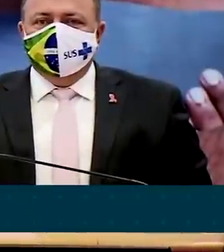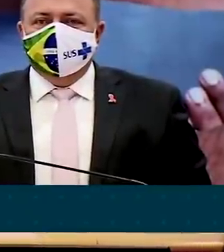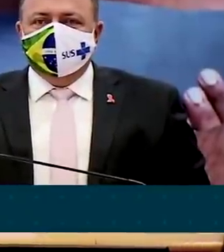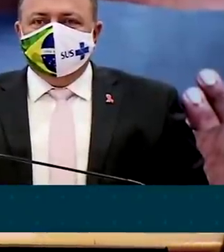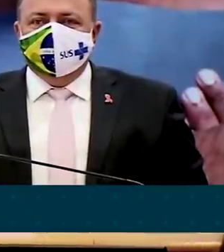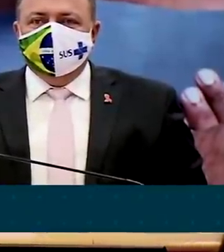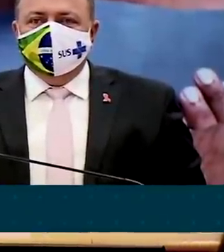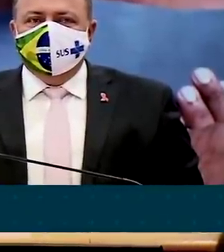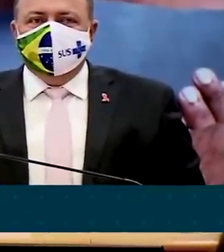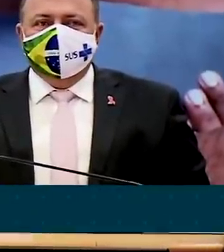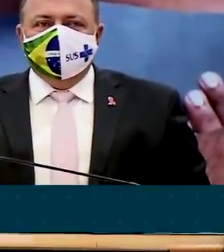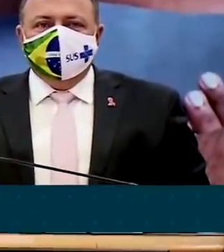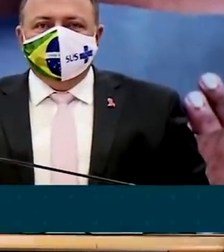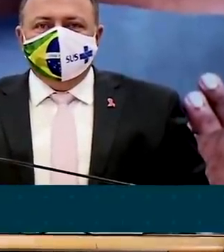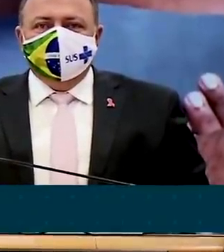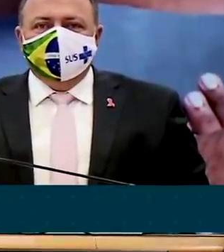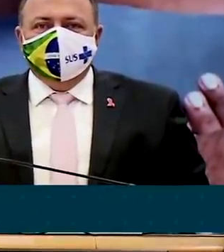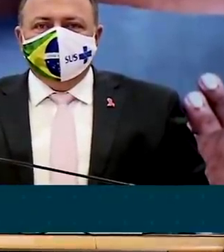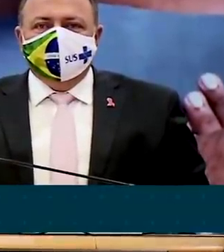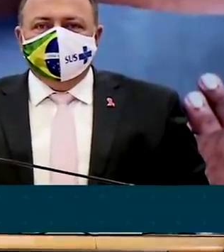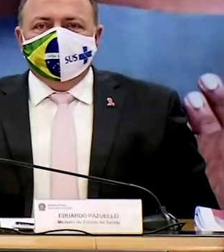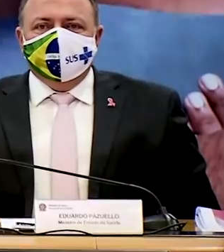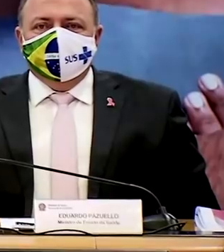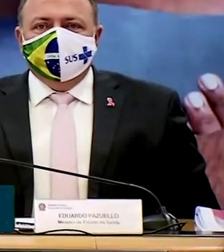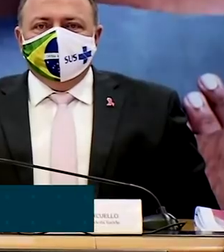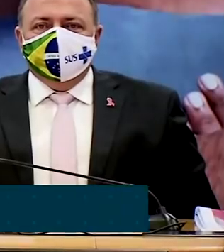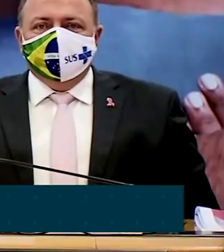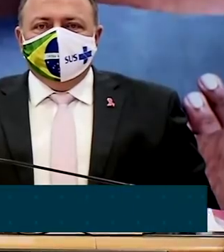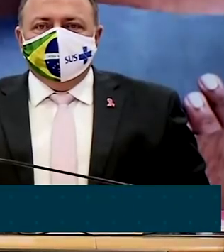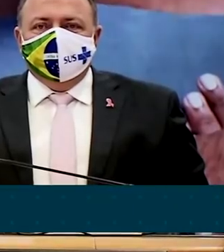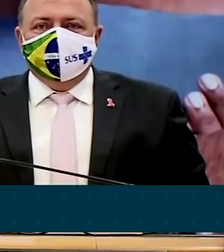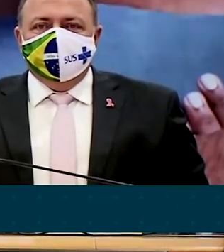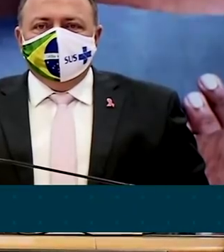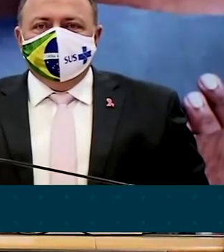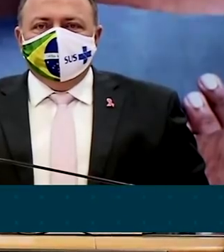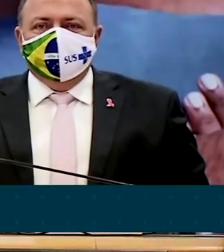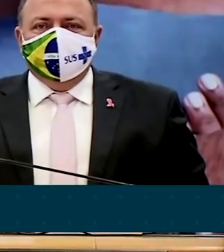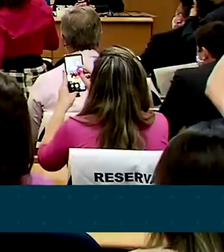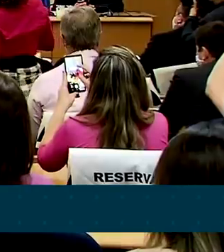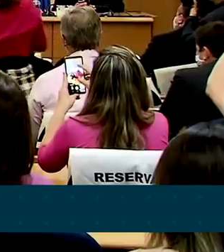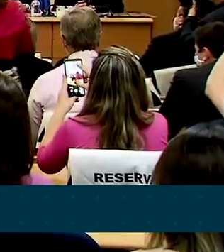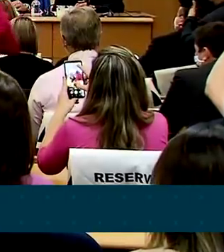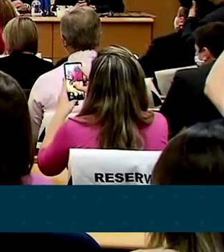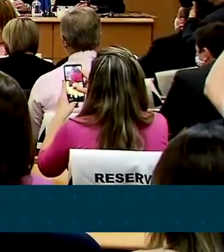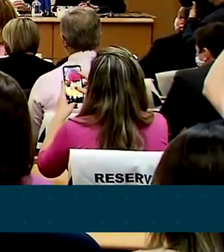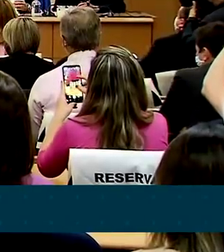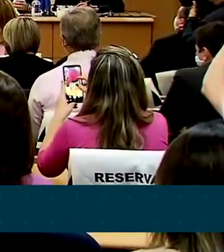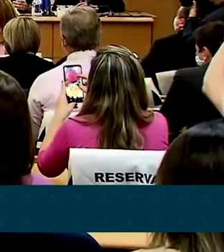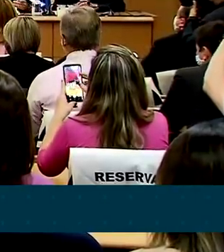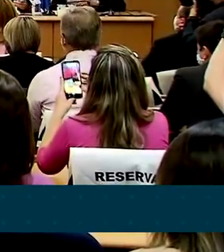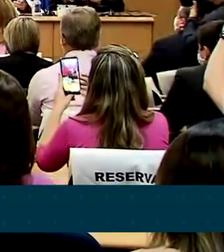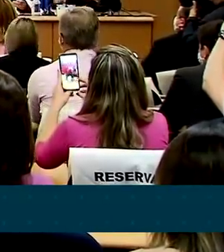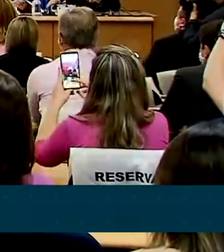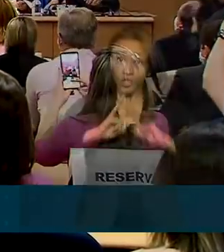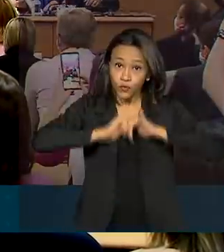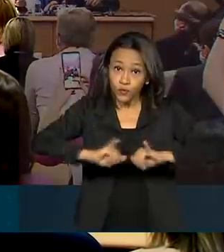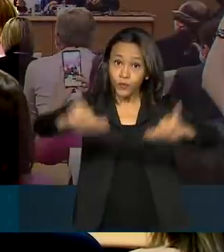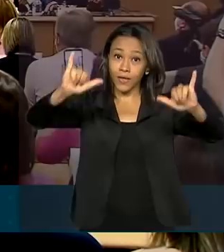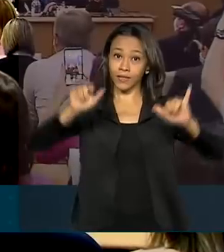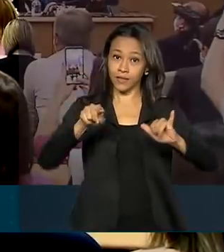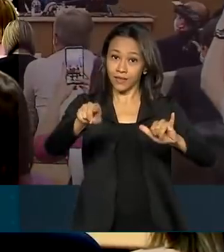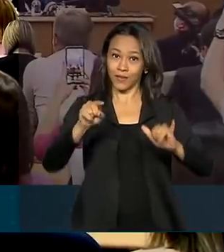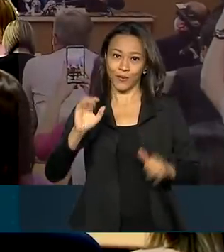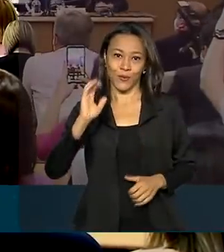saúde precisam estar sempre capacitados. Esse assunto não pode ser evitado. No lançamento da campanha, foi